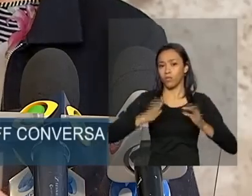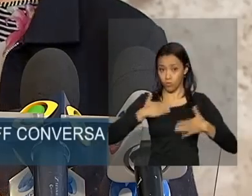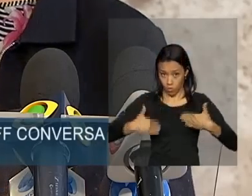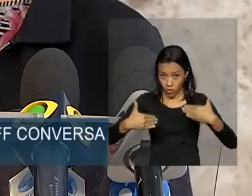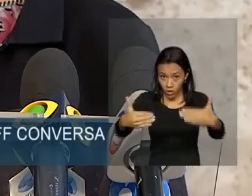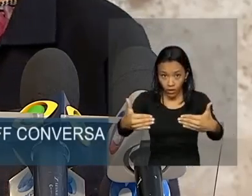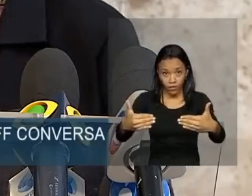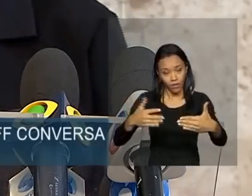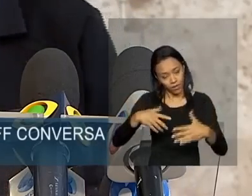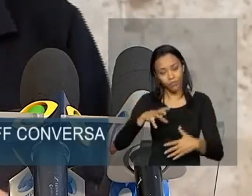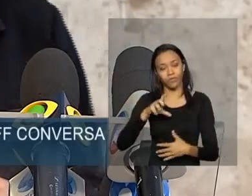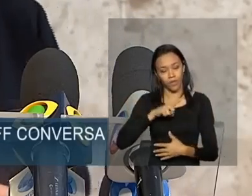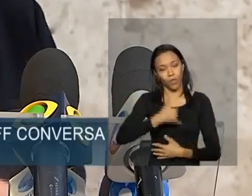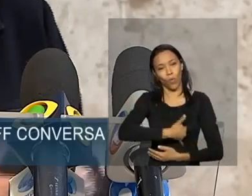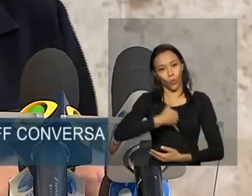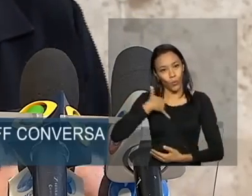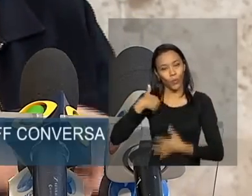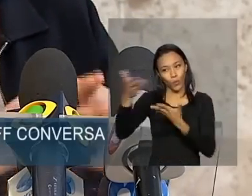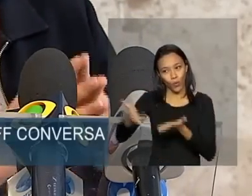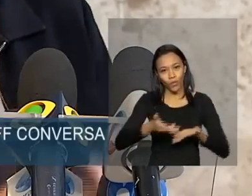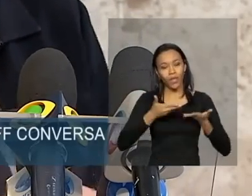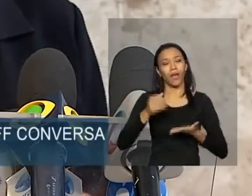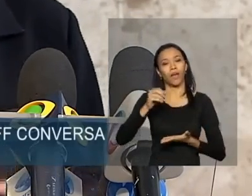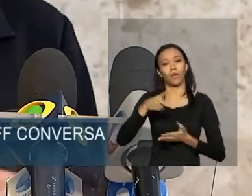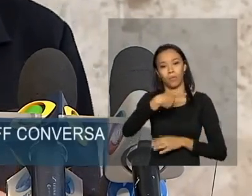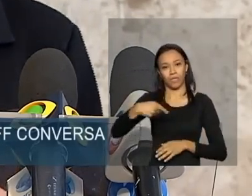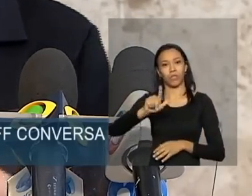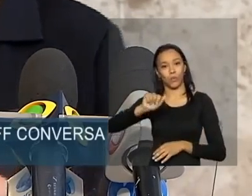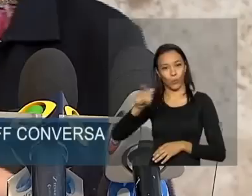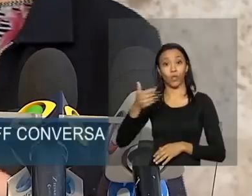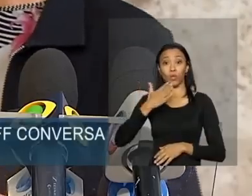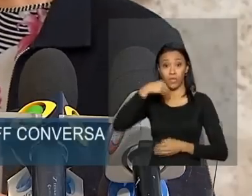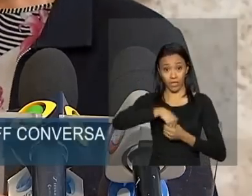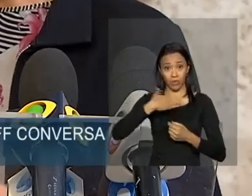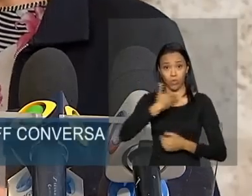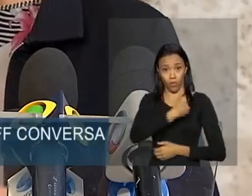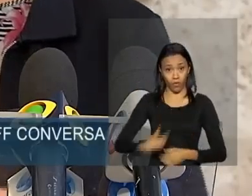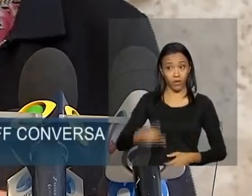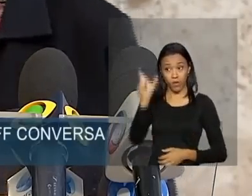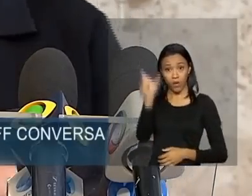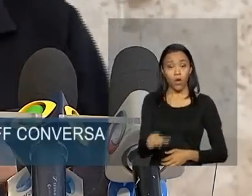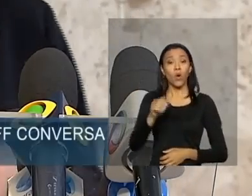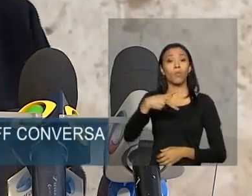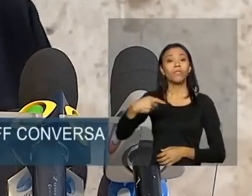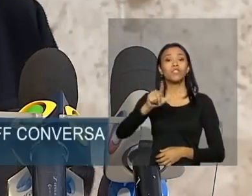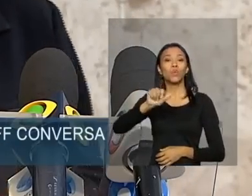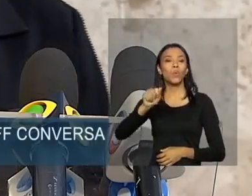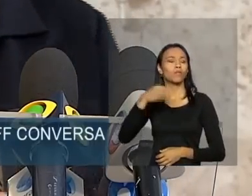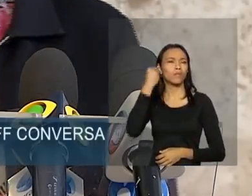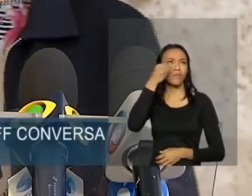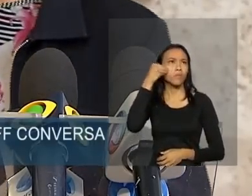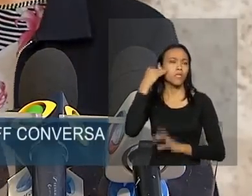Eu teria o maior orgulho de ter o presidente Lula no meu governo, porque o presidente Lula é uma pessoa com